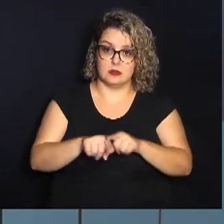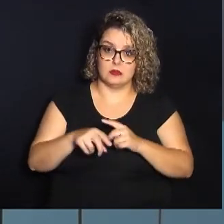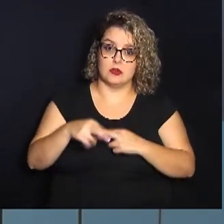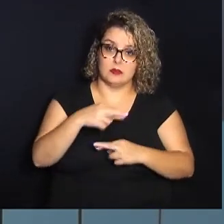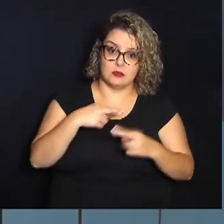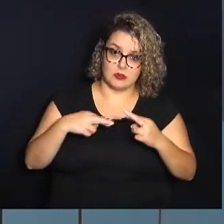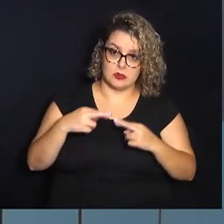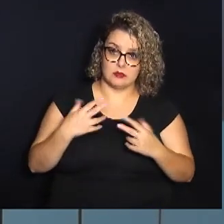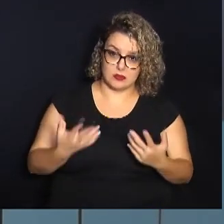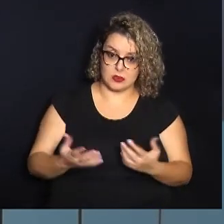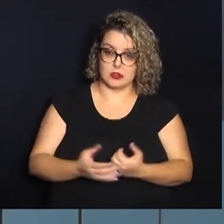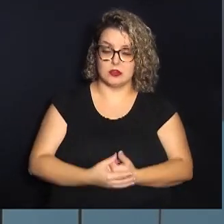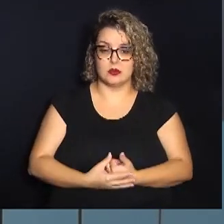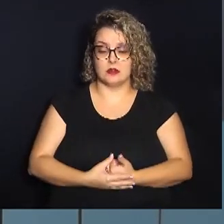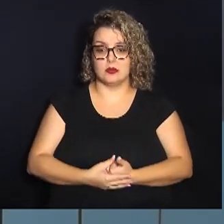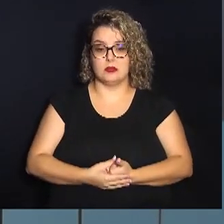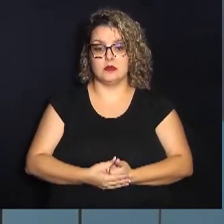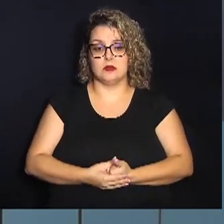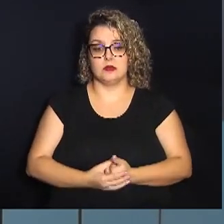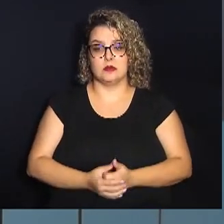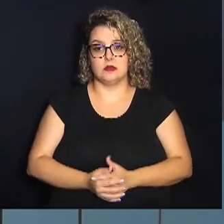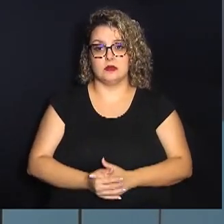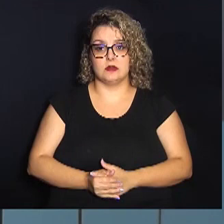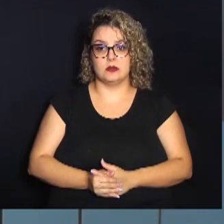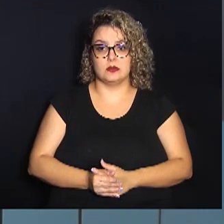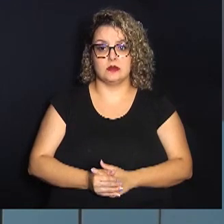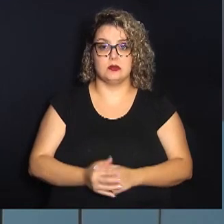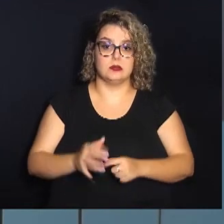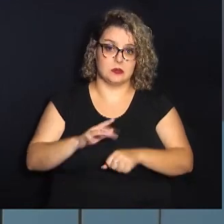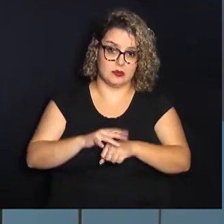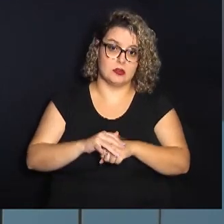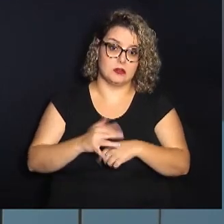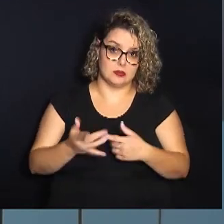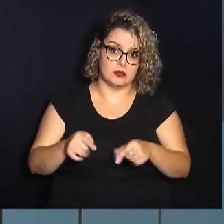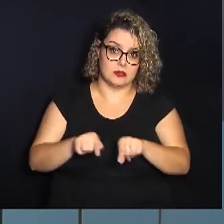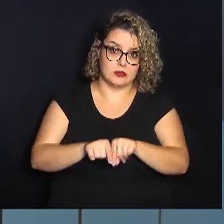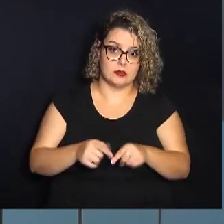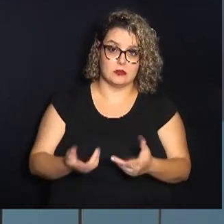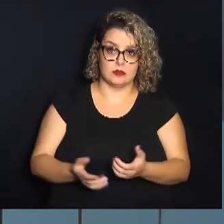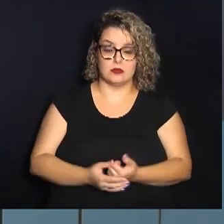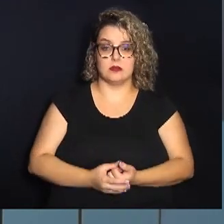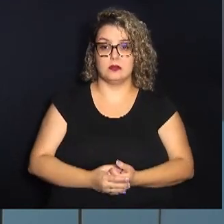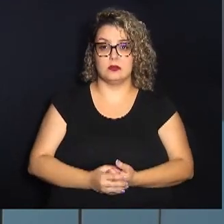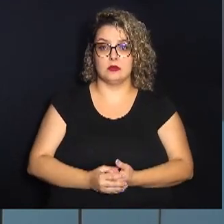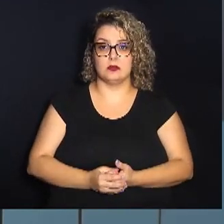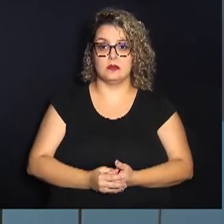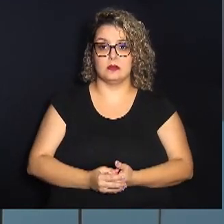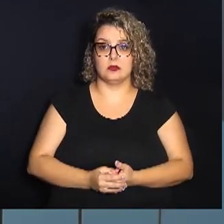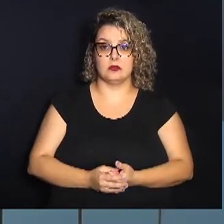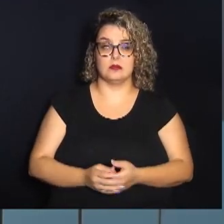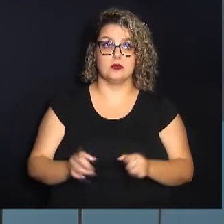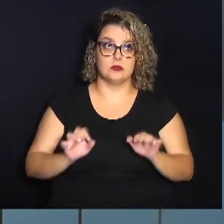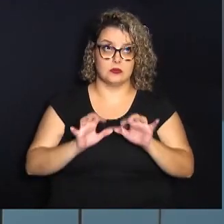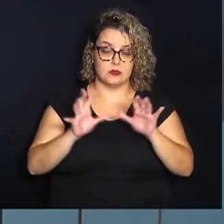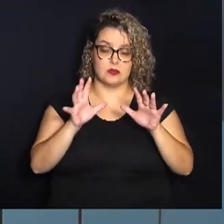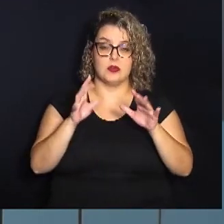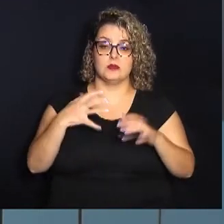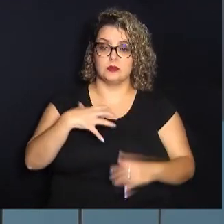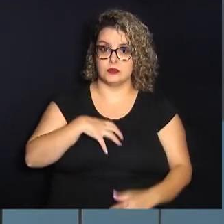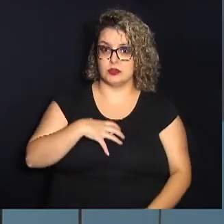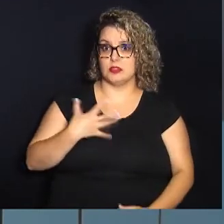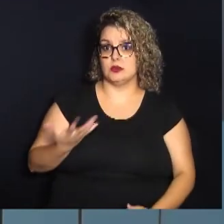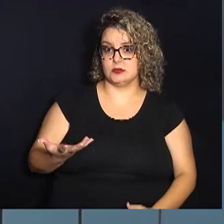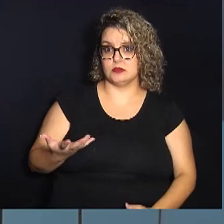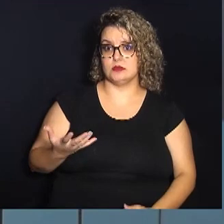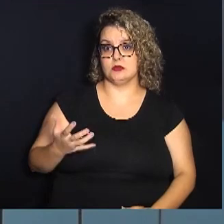também com essa questão, né, das doenças, enfim, né, da própria condição do ar, da condição ambiental,